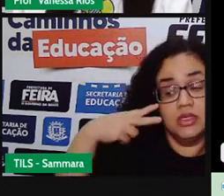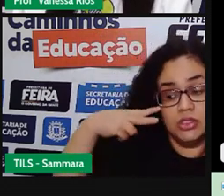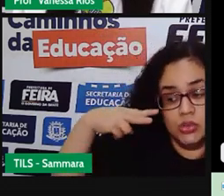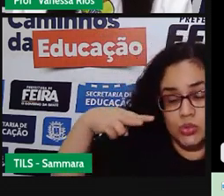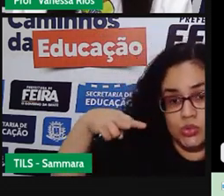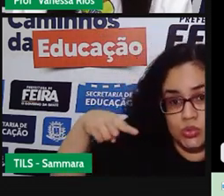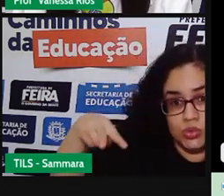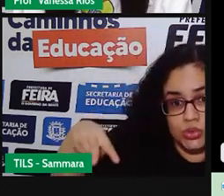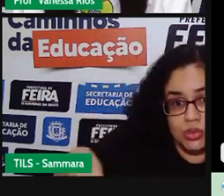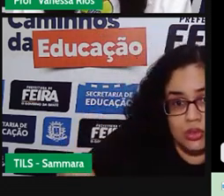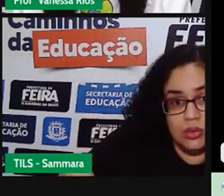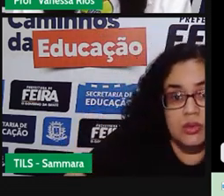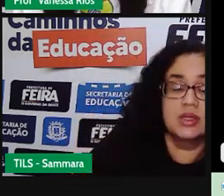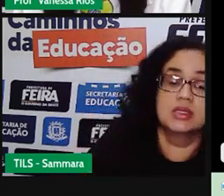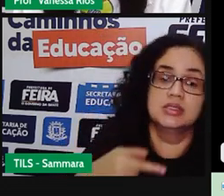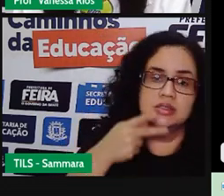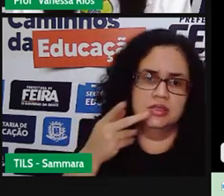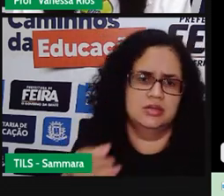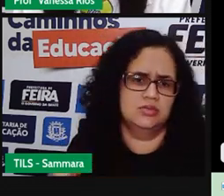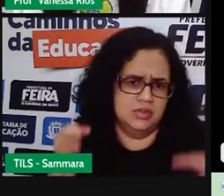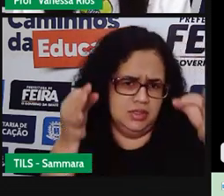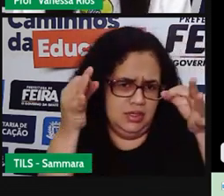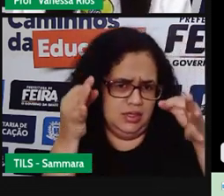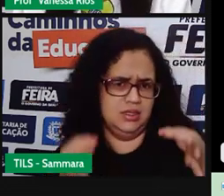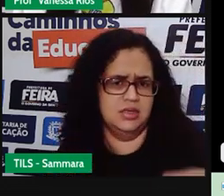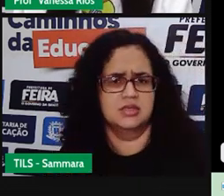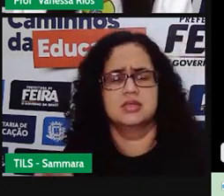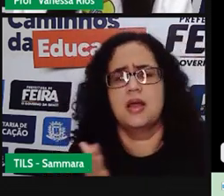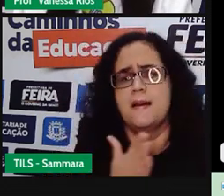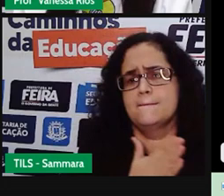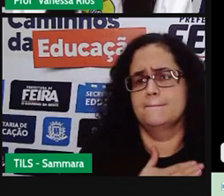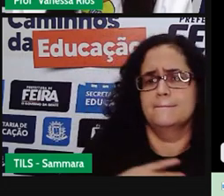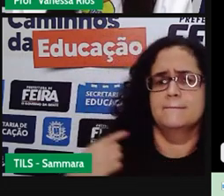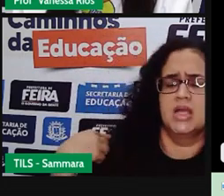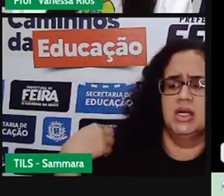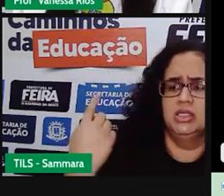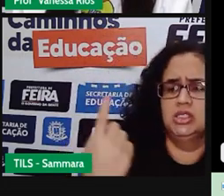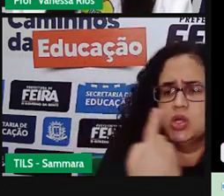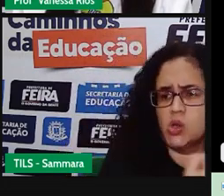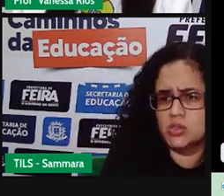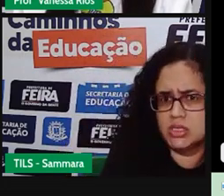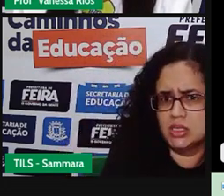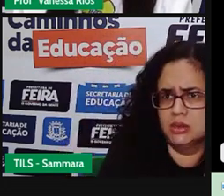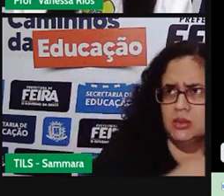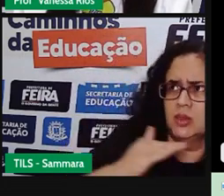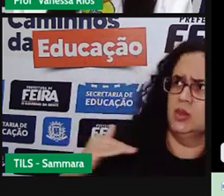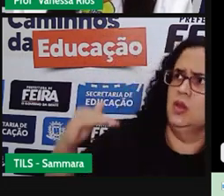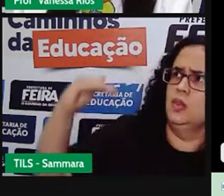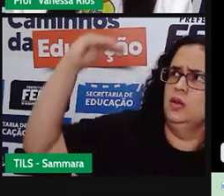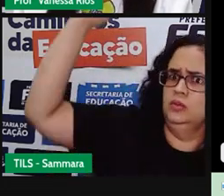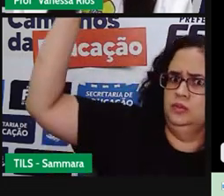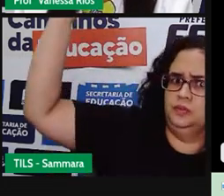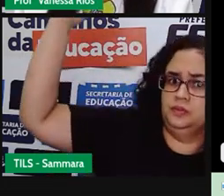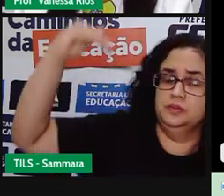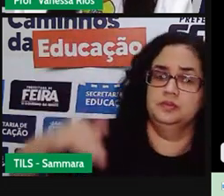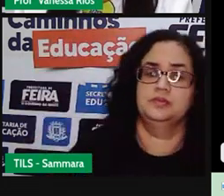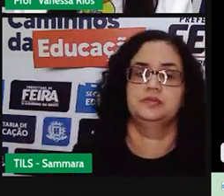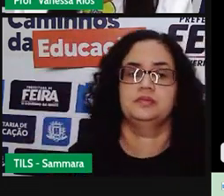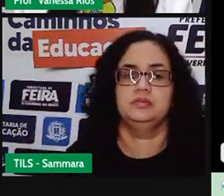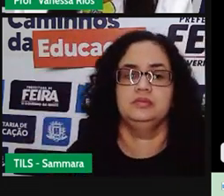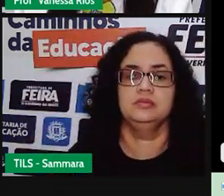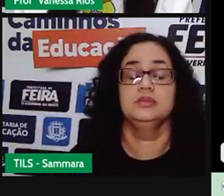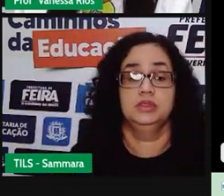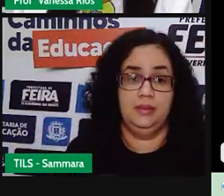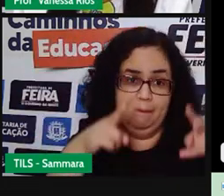minha nossa, que grandão. Perceberam aí? Quando a gente não observa as pausas, a